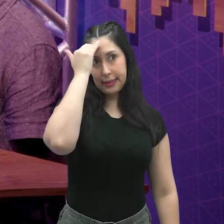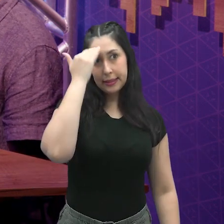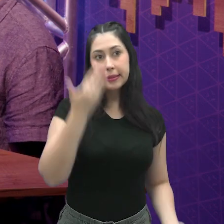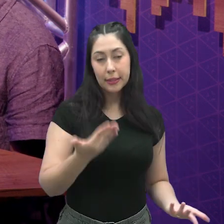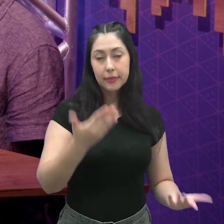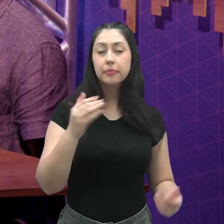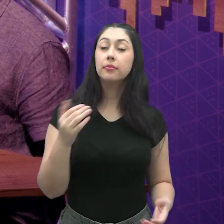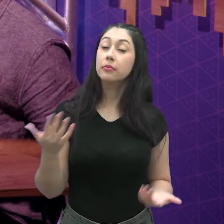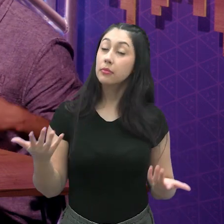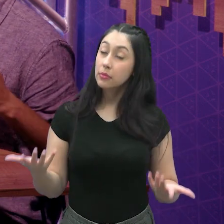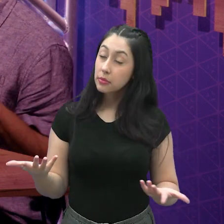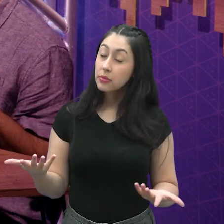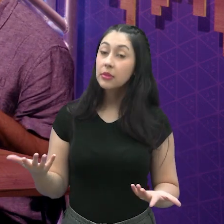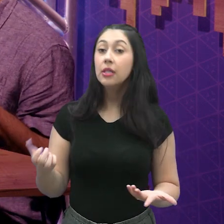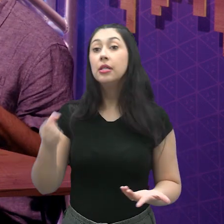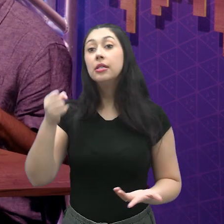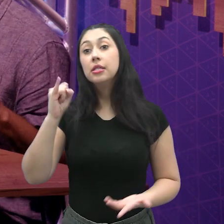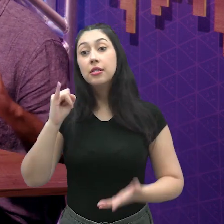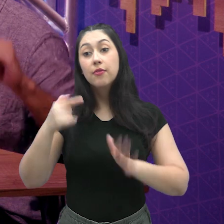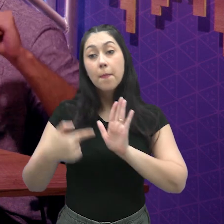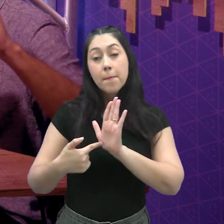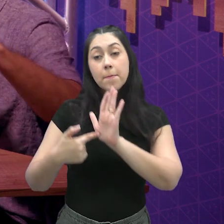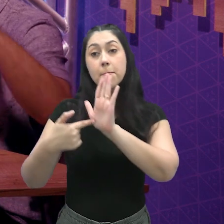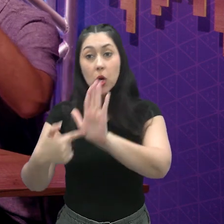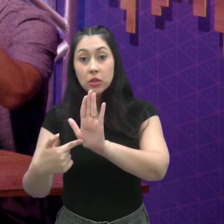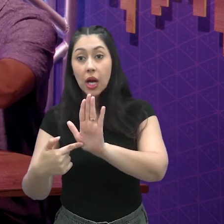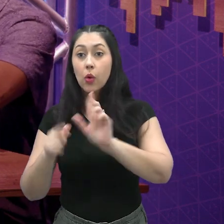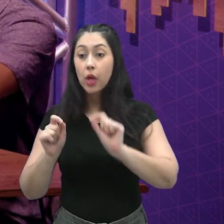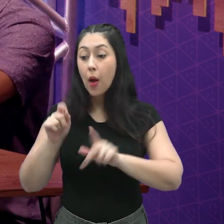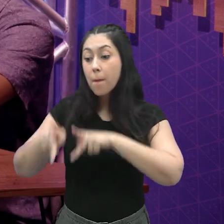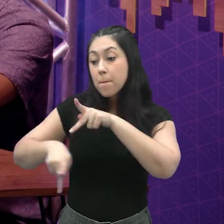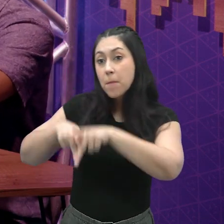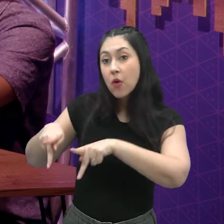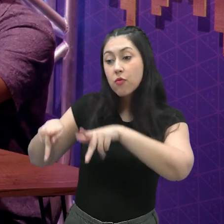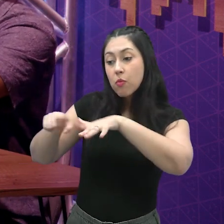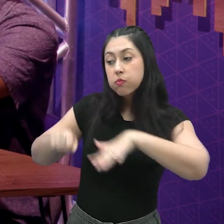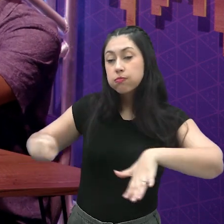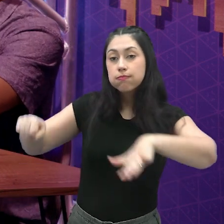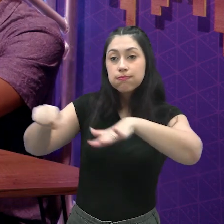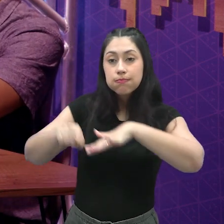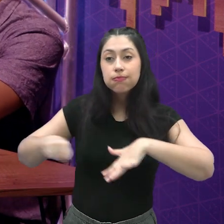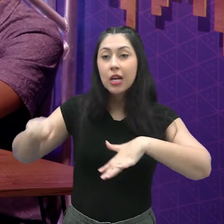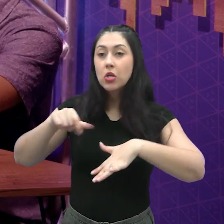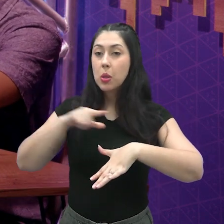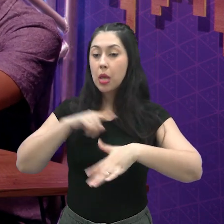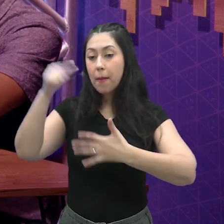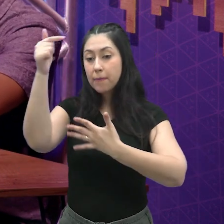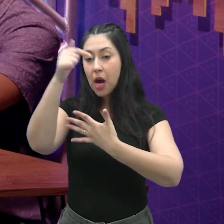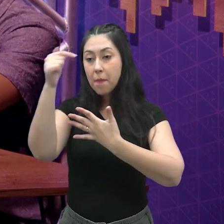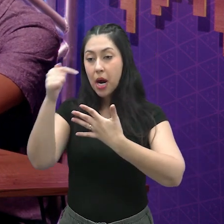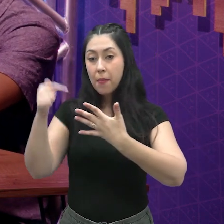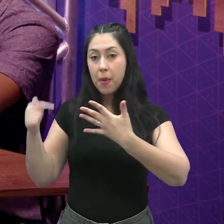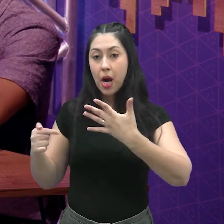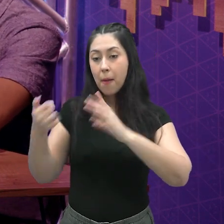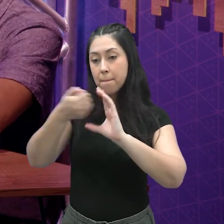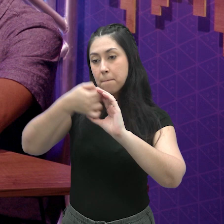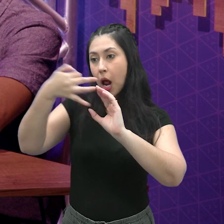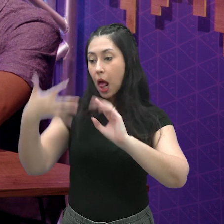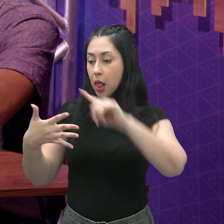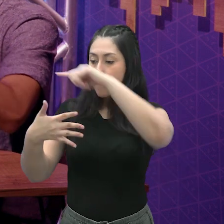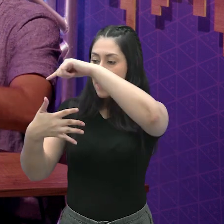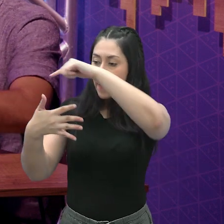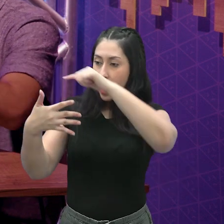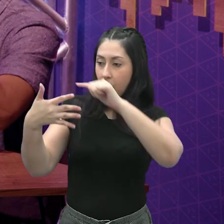mente. E assim, se a gente for colocar, o povo sertanejo tem essas algumas